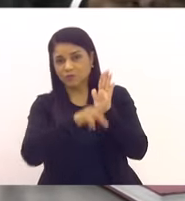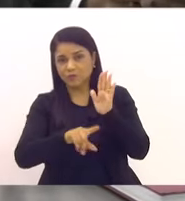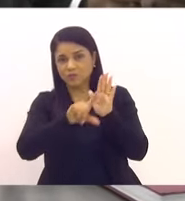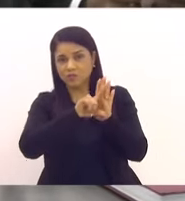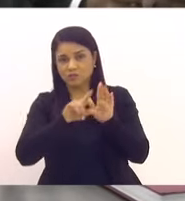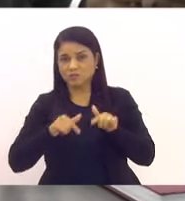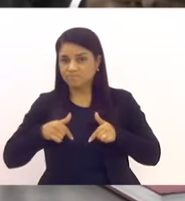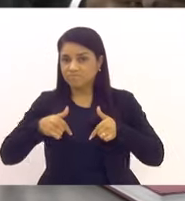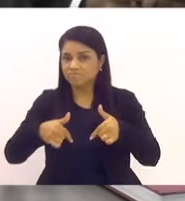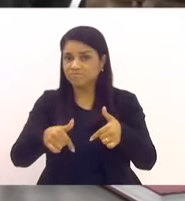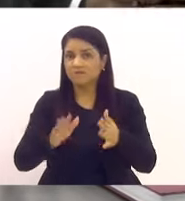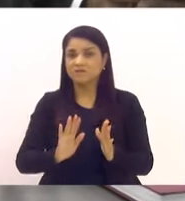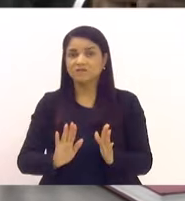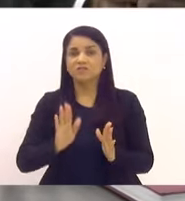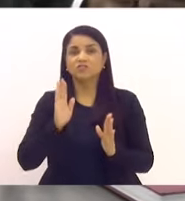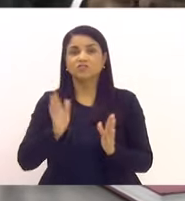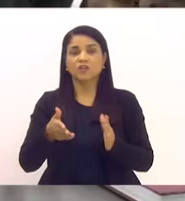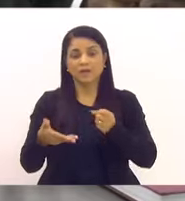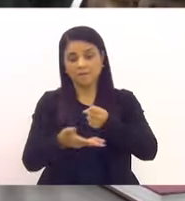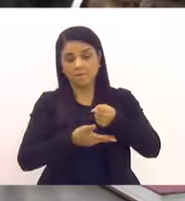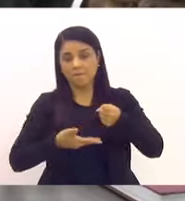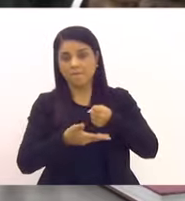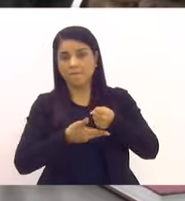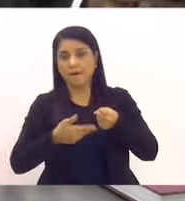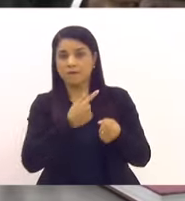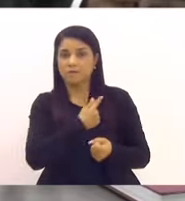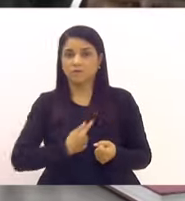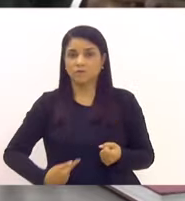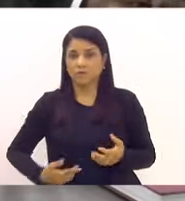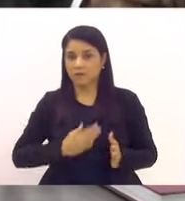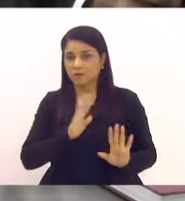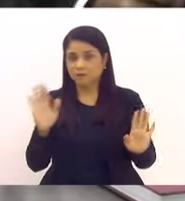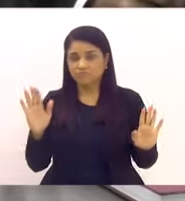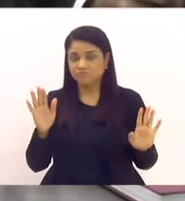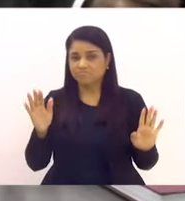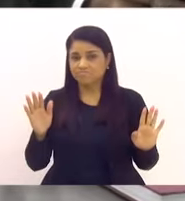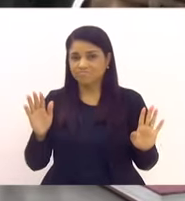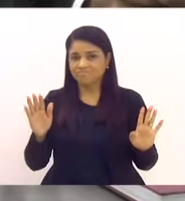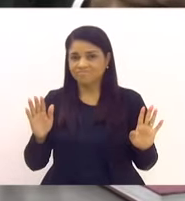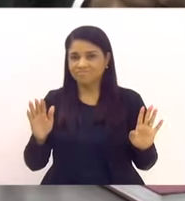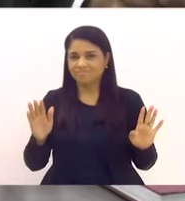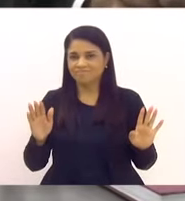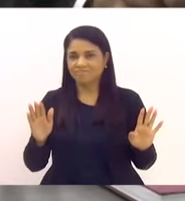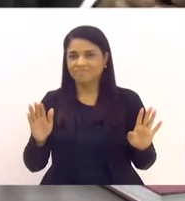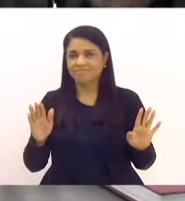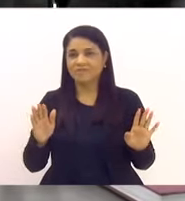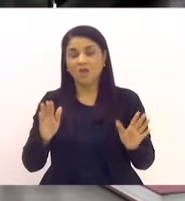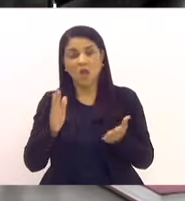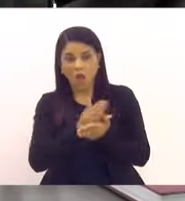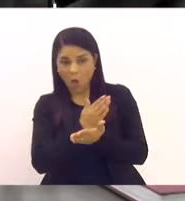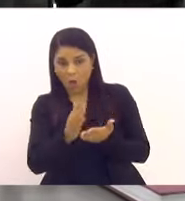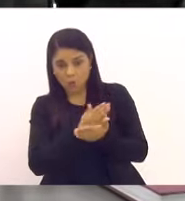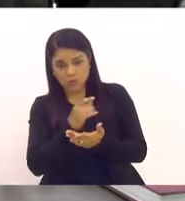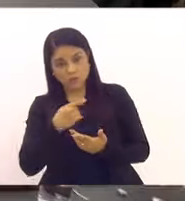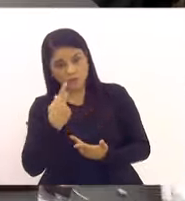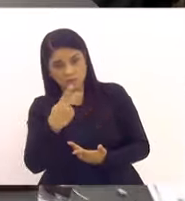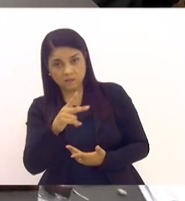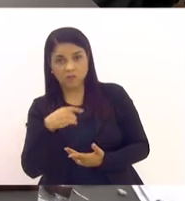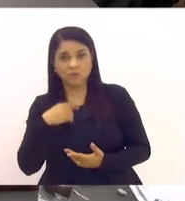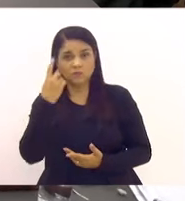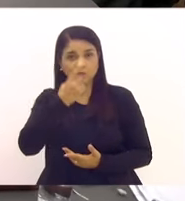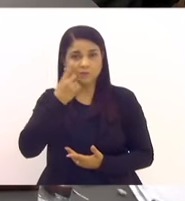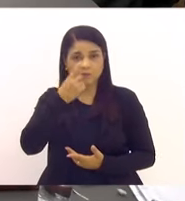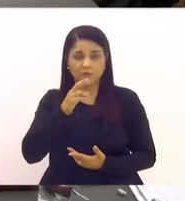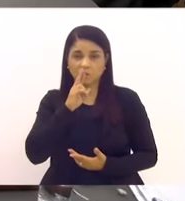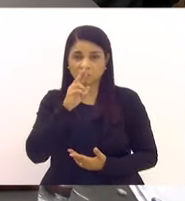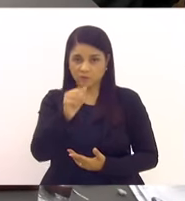procedimentos, muitas vezes até da base do governo. Não, tem lei minha de... Não cabia, alguns de Vossa Excelência... Deputado, tem lei minha de